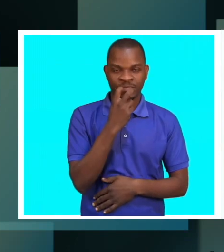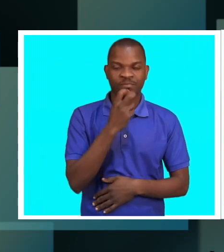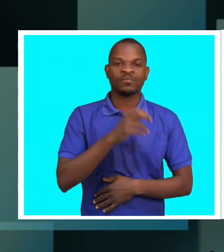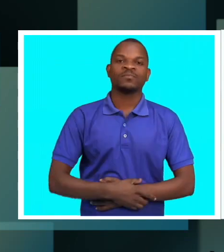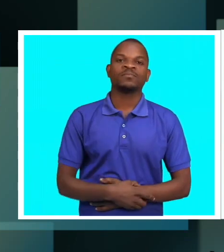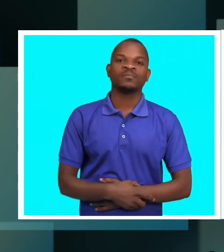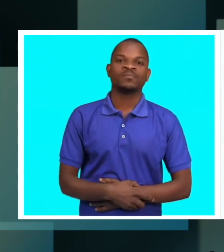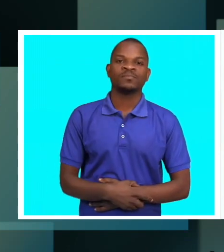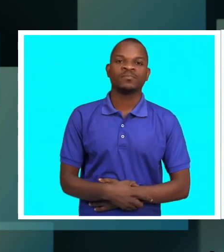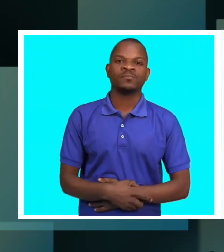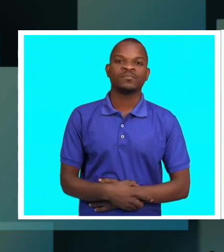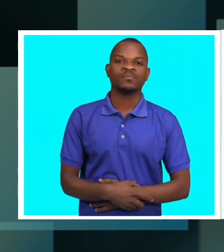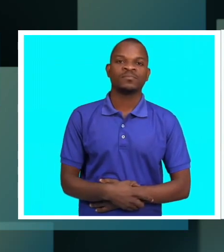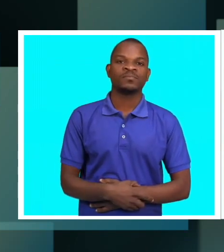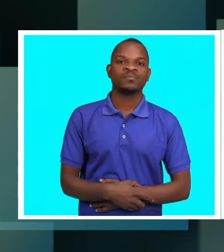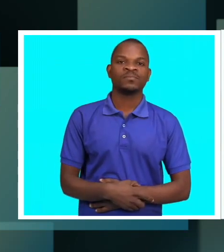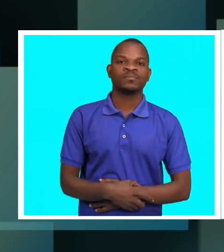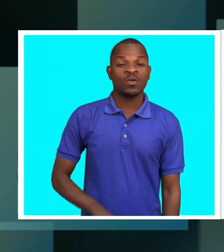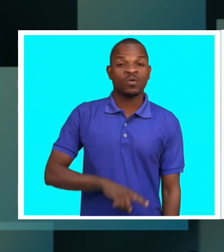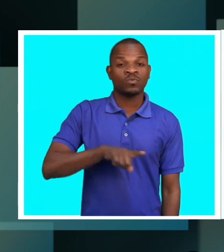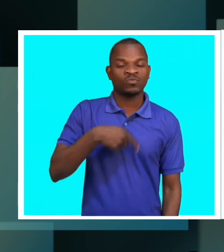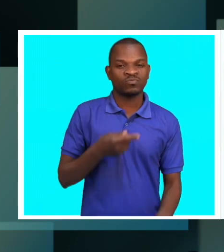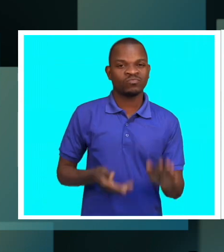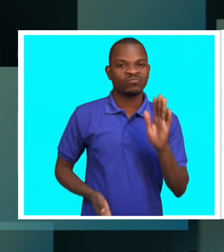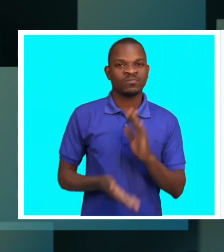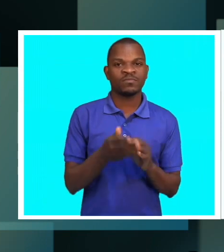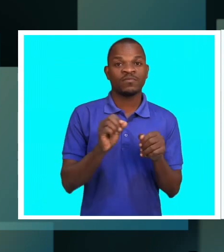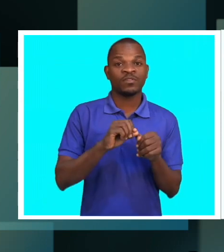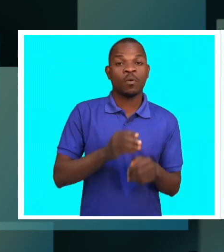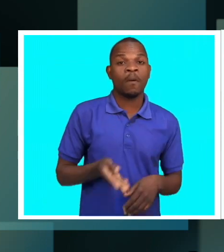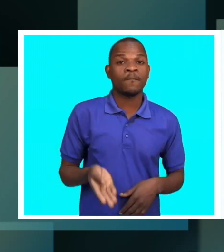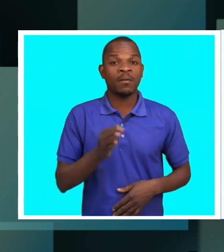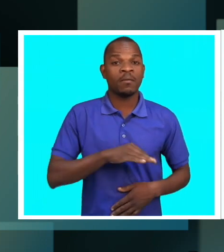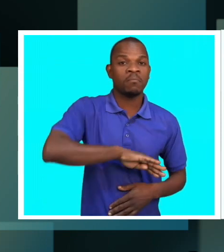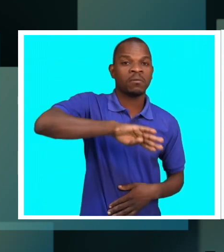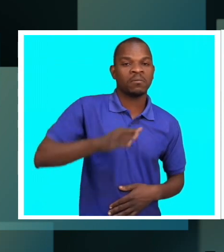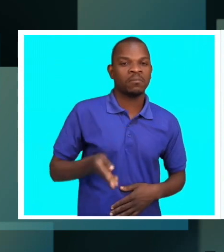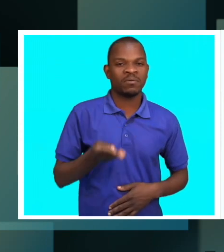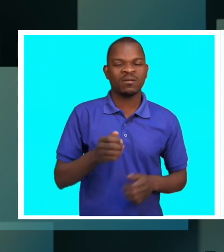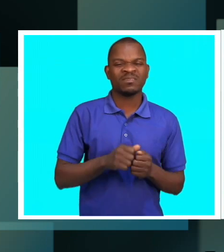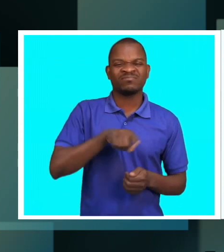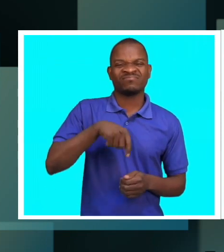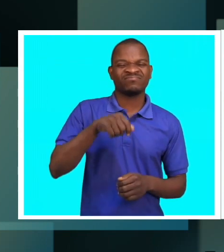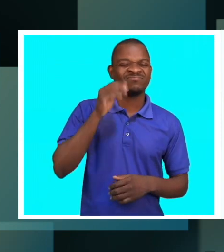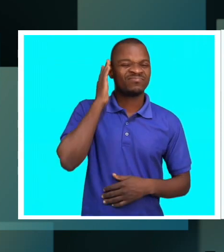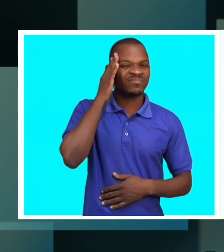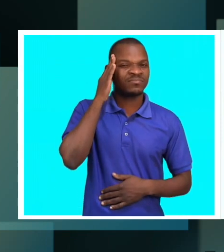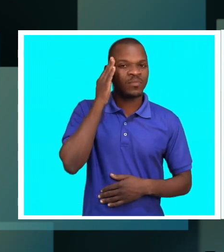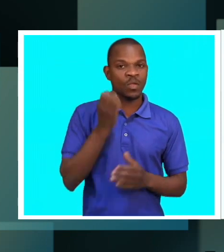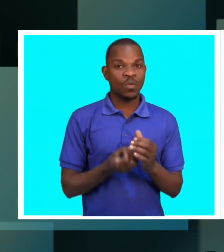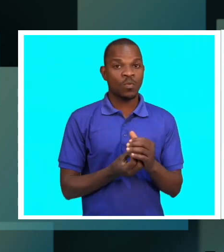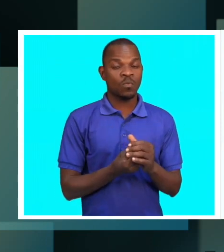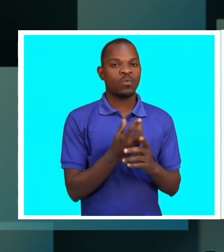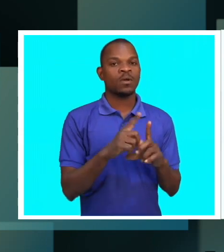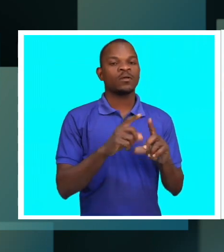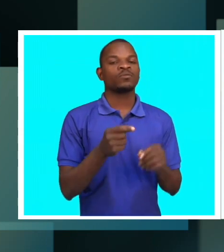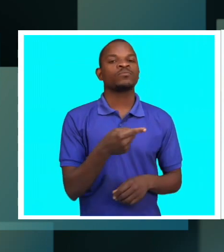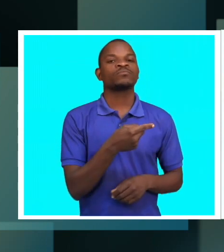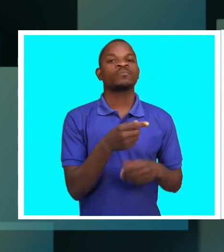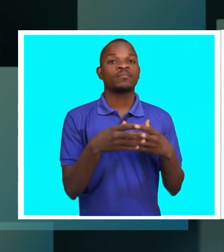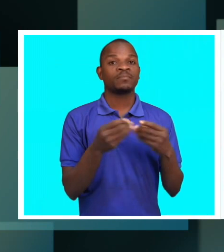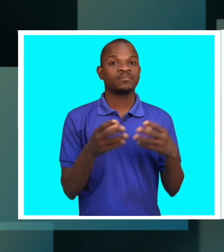pessoas com deficiência visual. Passamos para a modalidade de badminton. Então nós puxamos pela cabeça e inventamos isto.